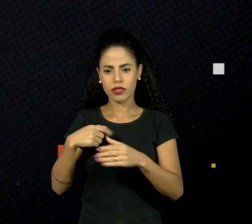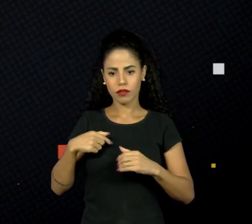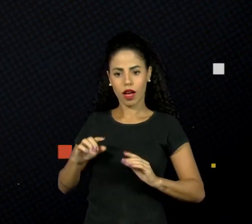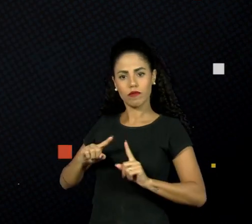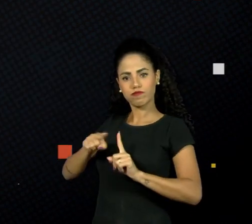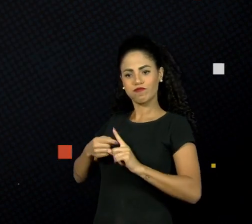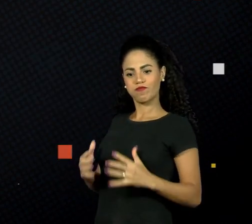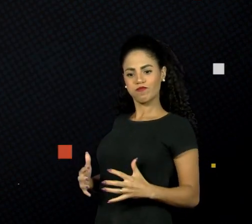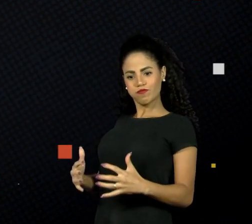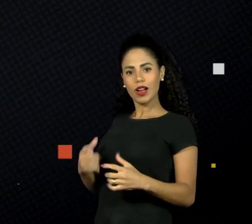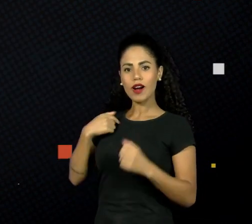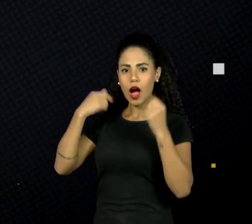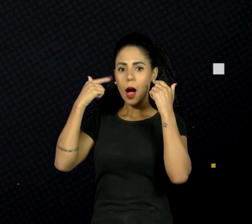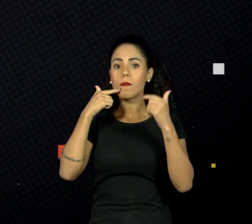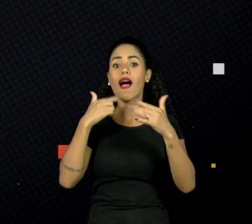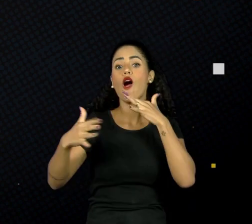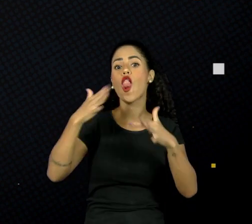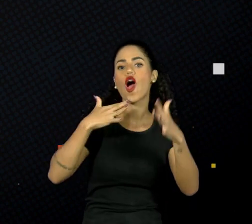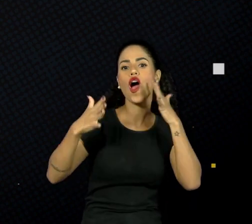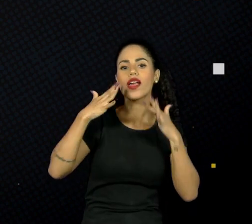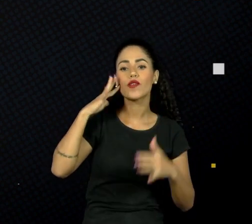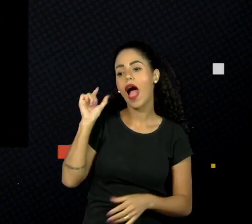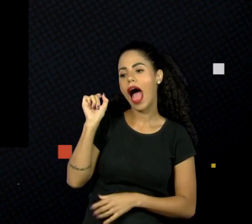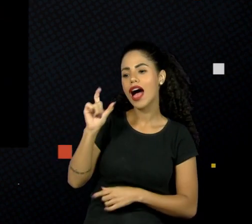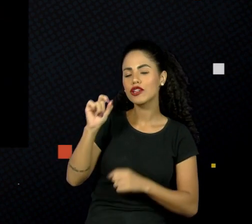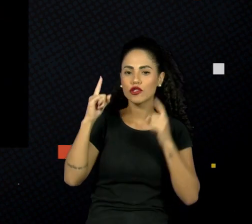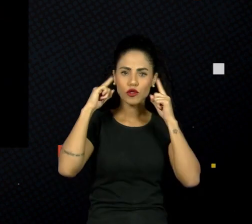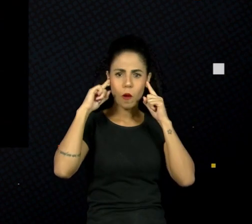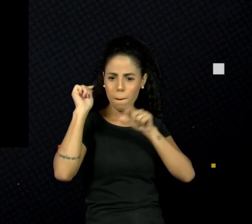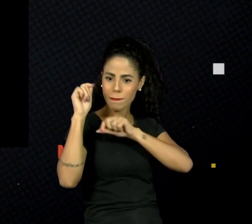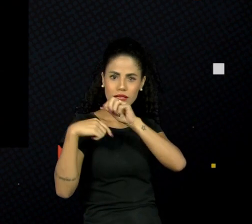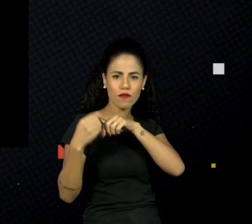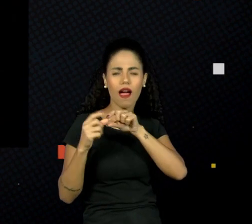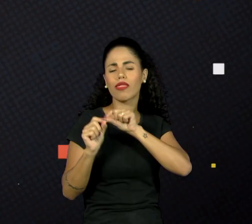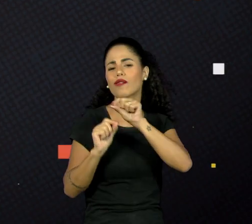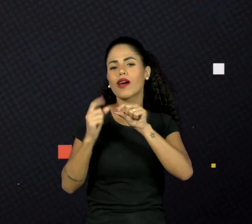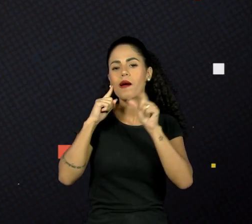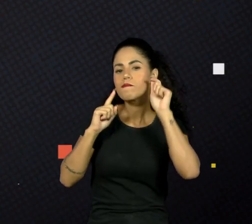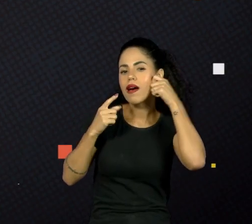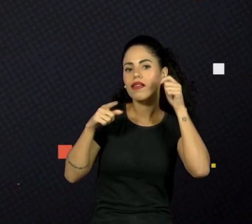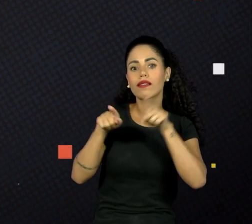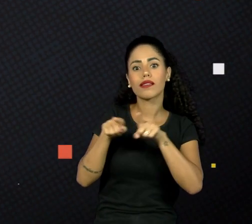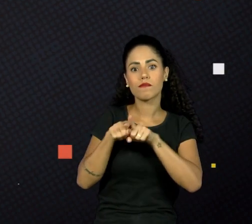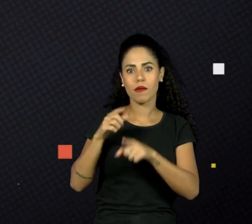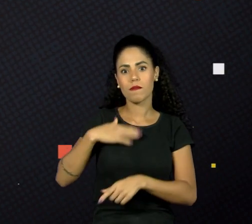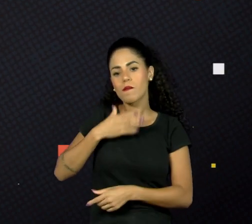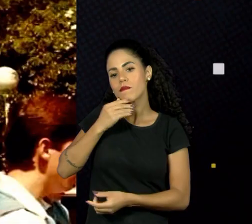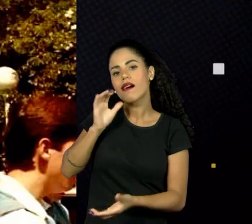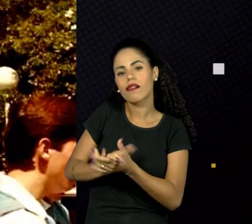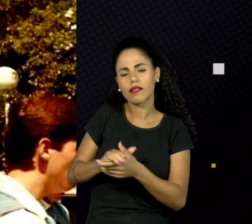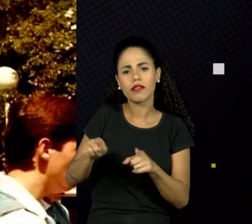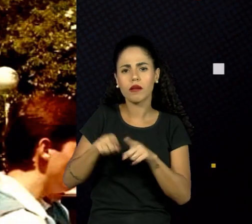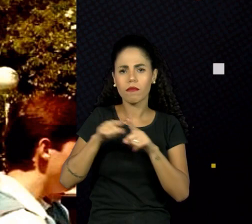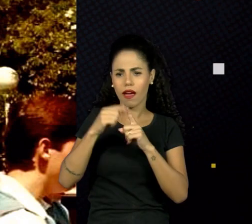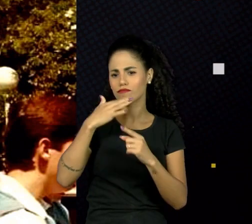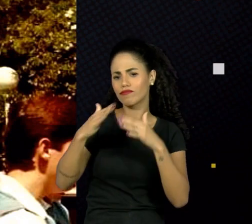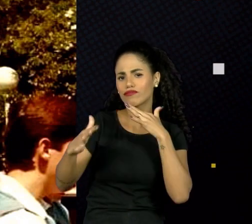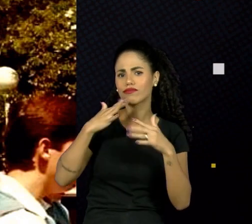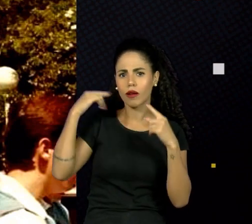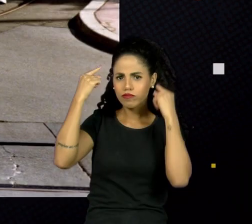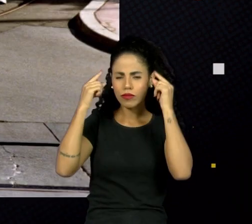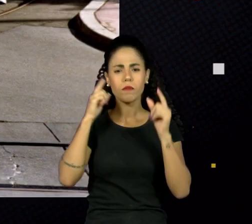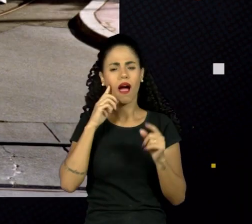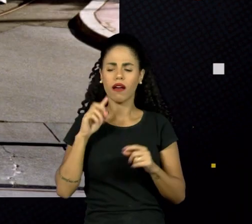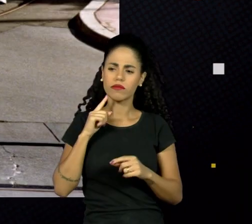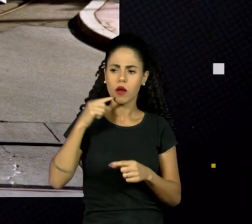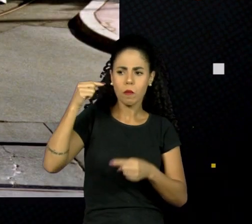cabelos coloridos. Era azul turquesa e preto, e o do Pepeu era rosa e preto. E o cara disse que a gente não podia entrar porque a gente ia chamar